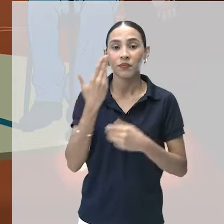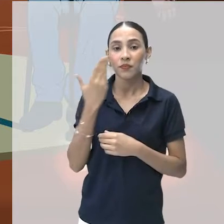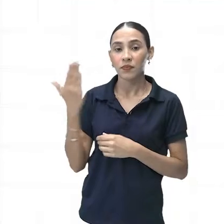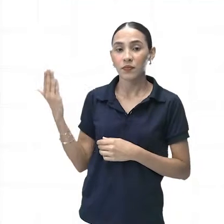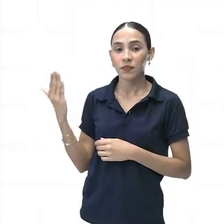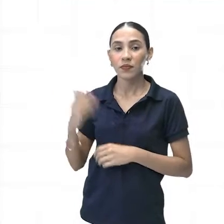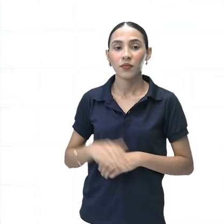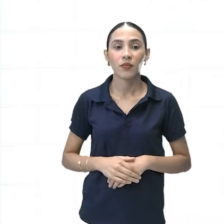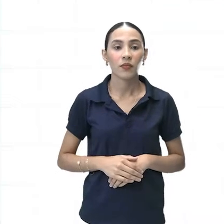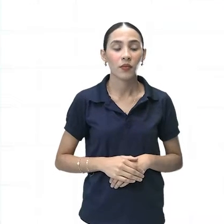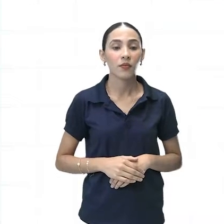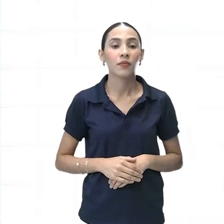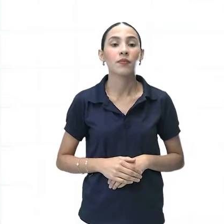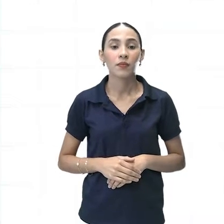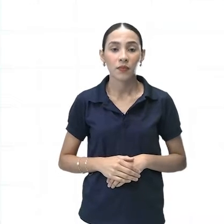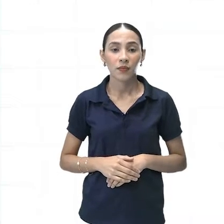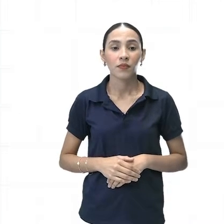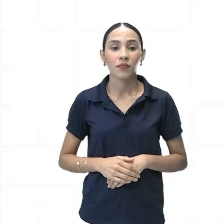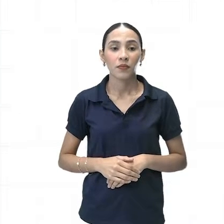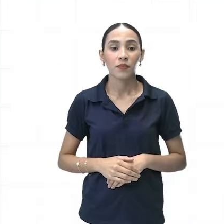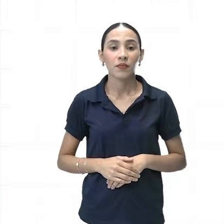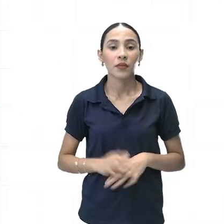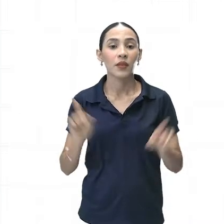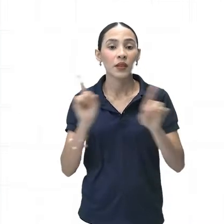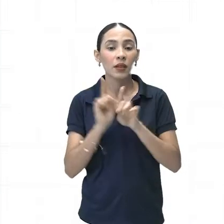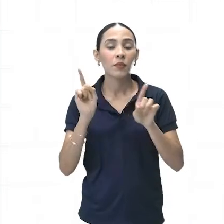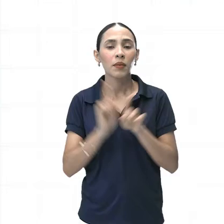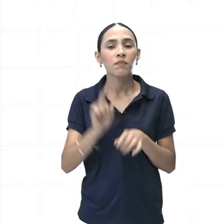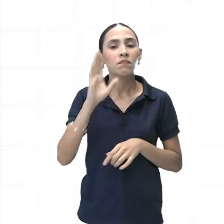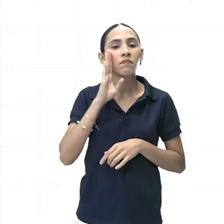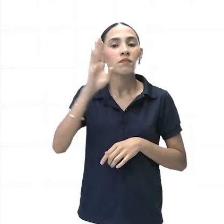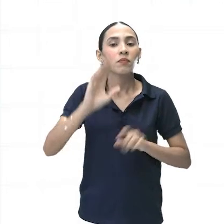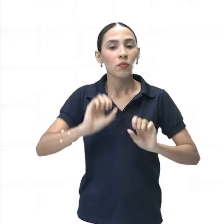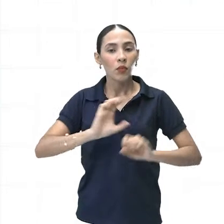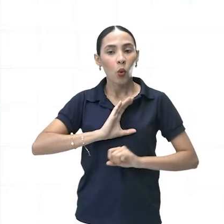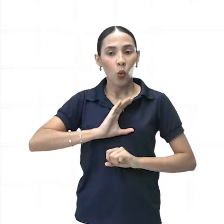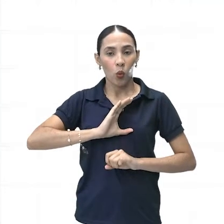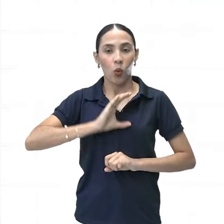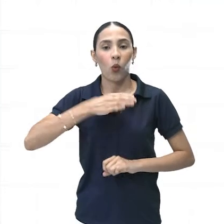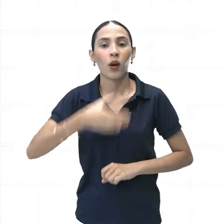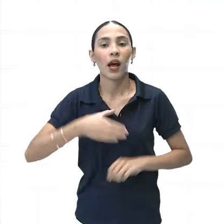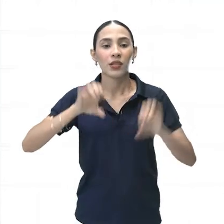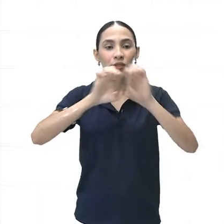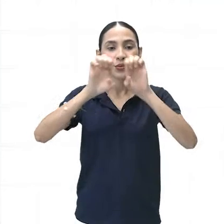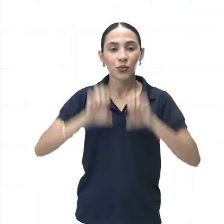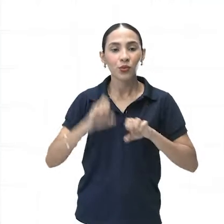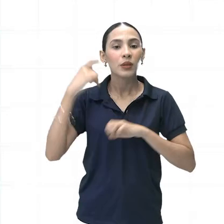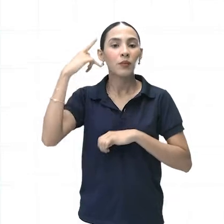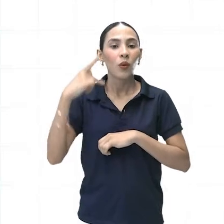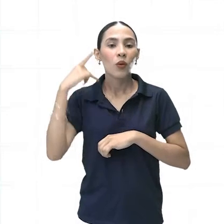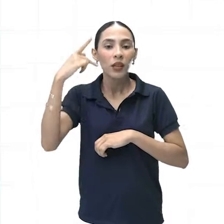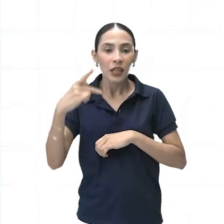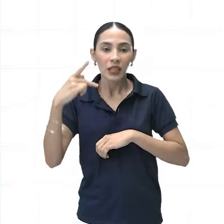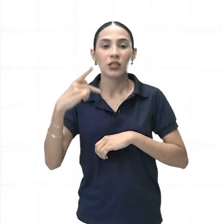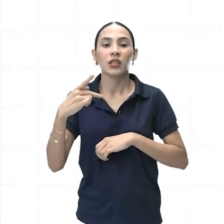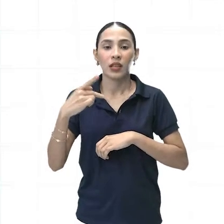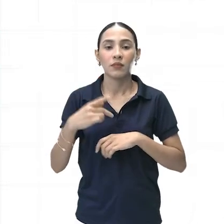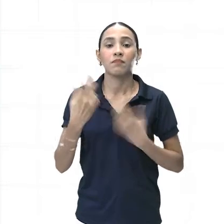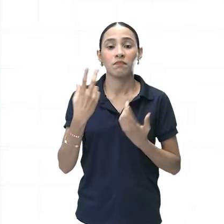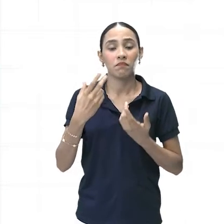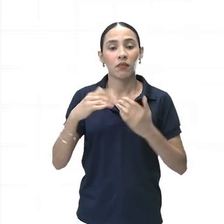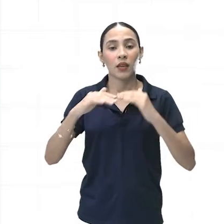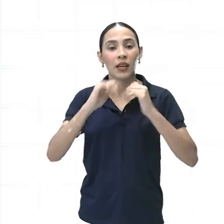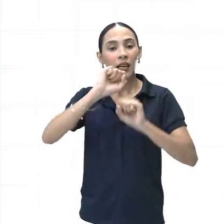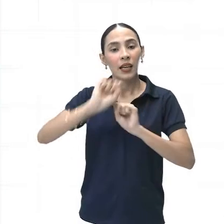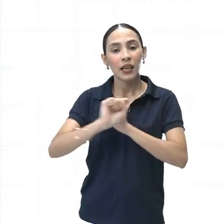a Tropicália? Vamos ver? Então, a Tropicália se destacou pela ousadia estética e política, desafiando padrões